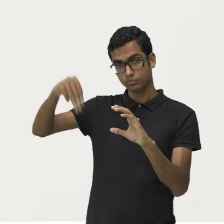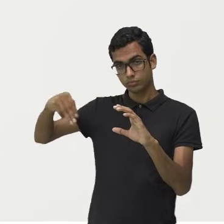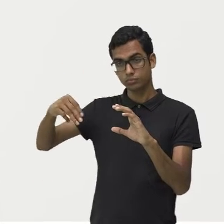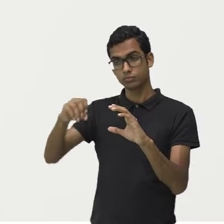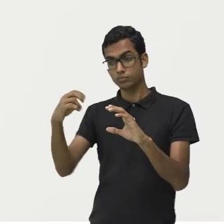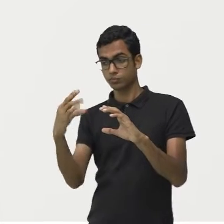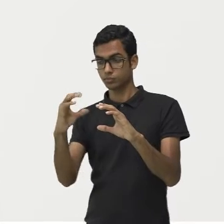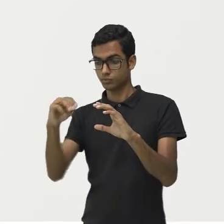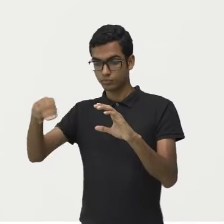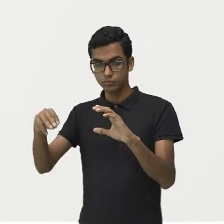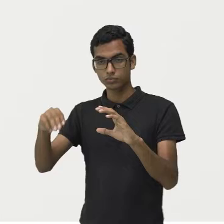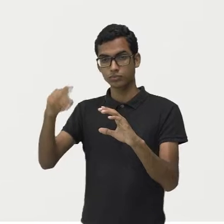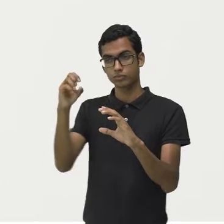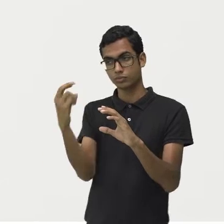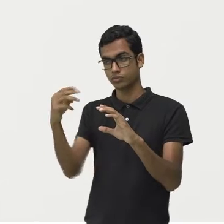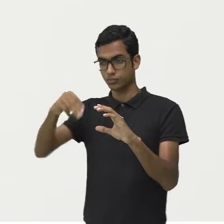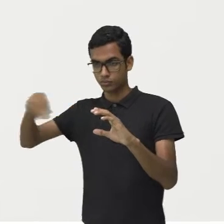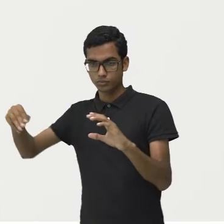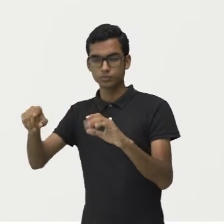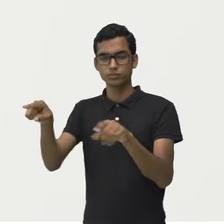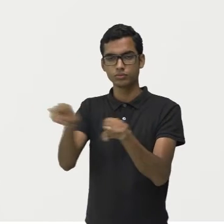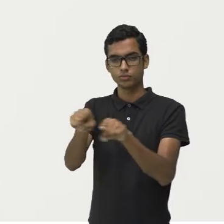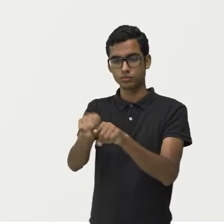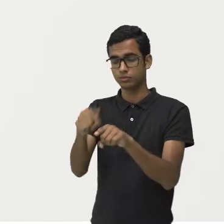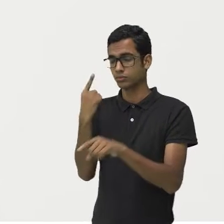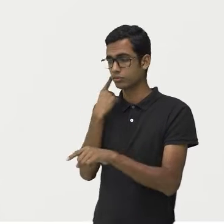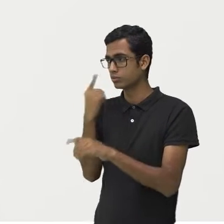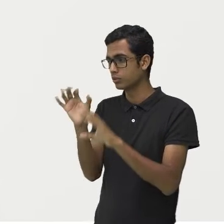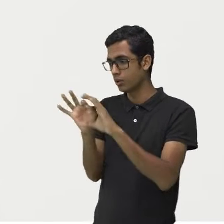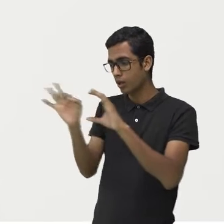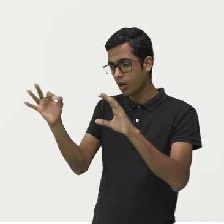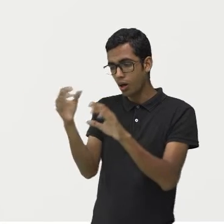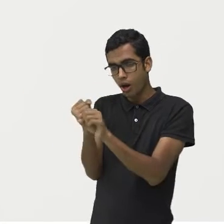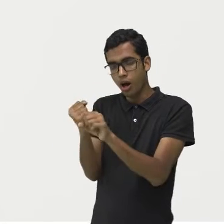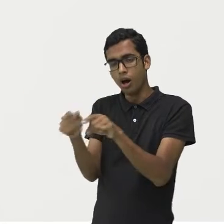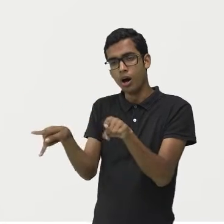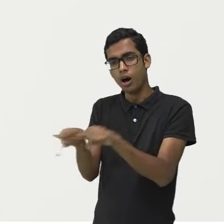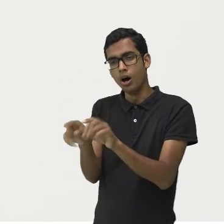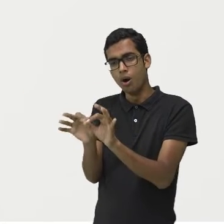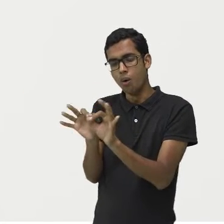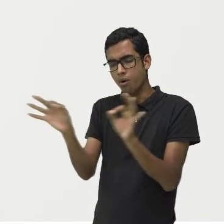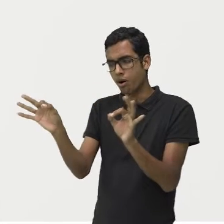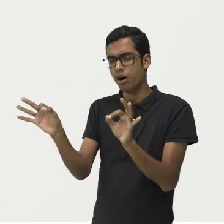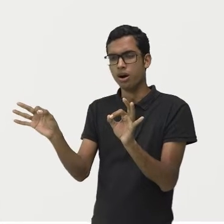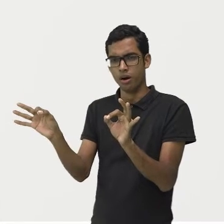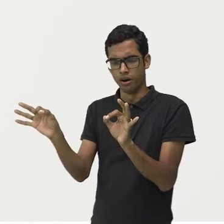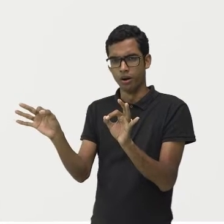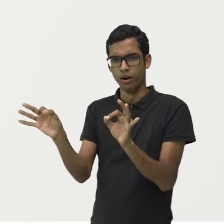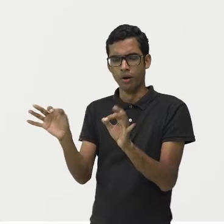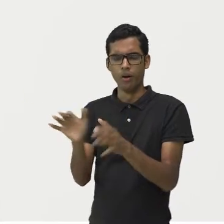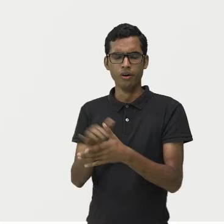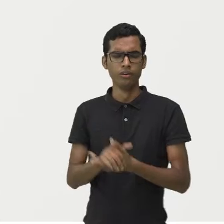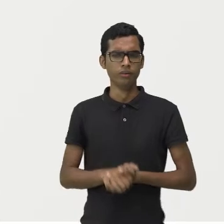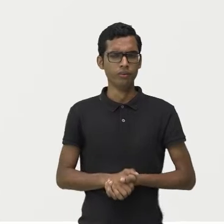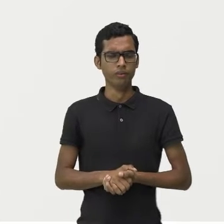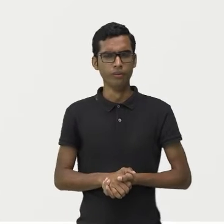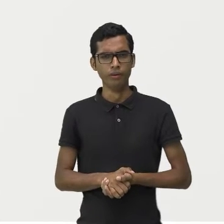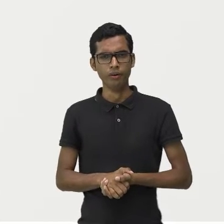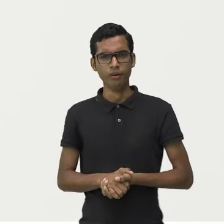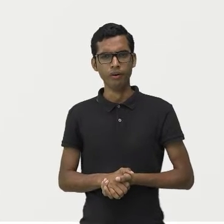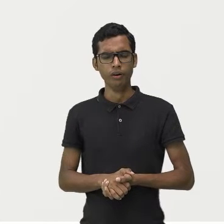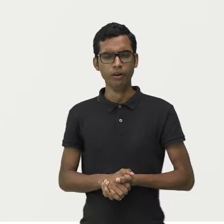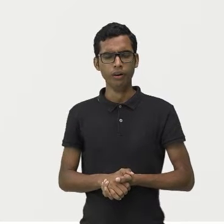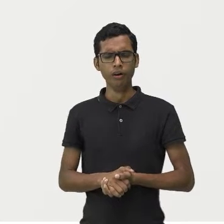ou em centímetros, ou em milímetros, né? E ela é a distância entre o vértice e o centro de curvatura do